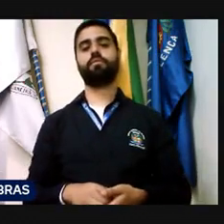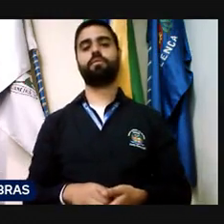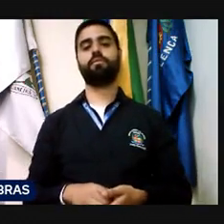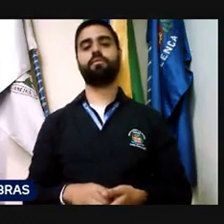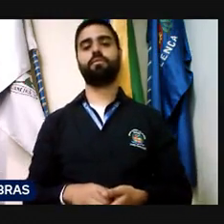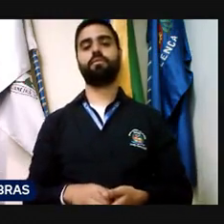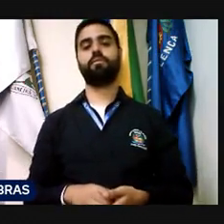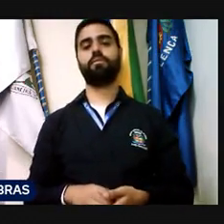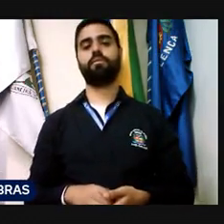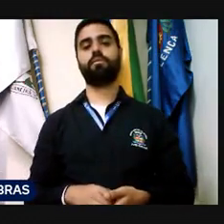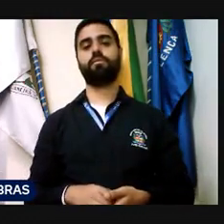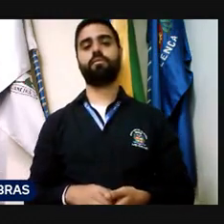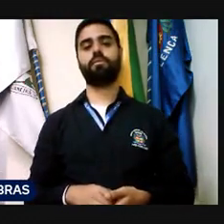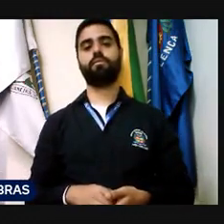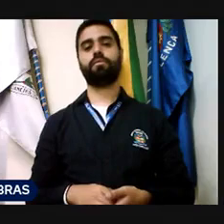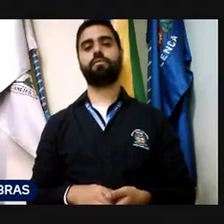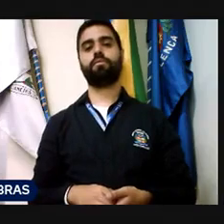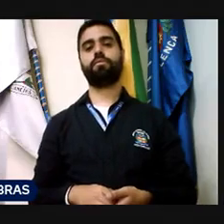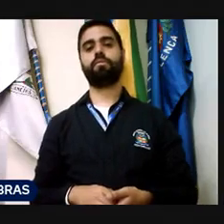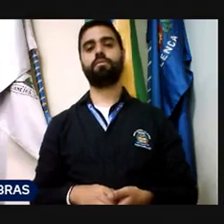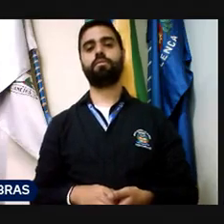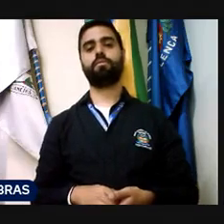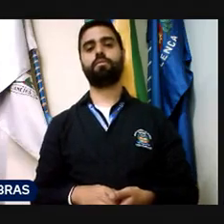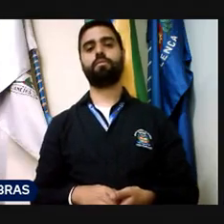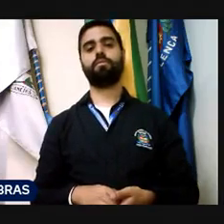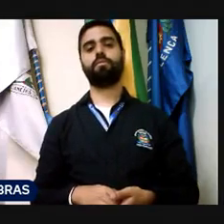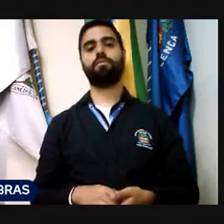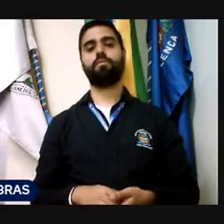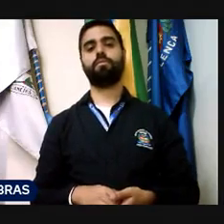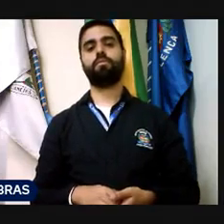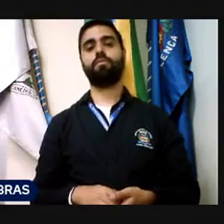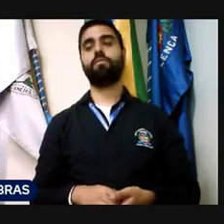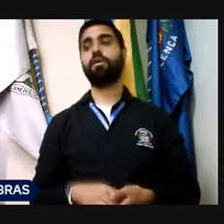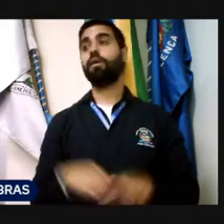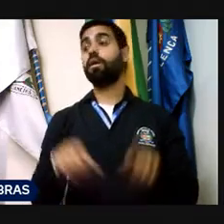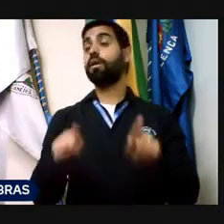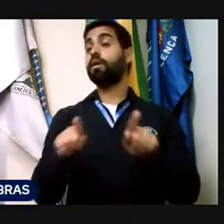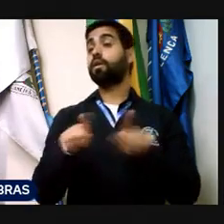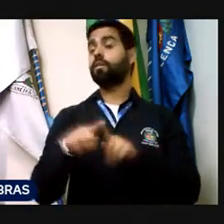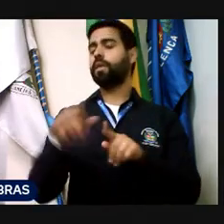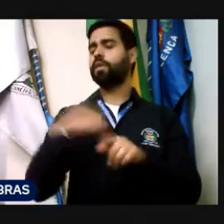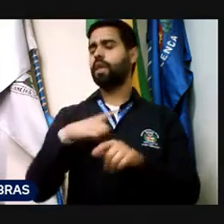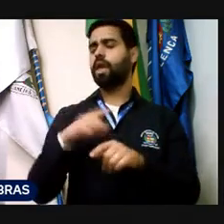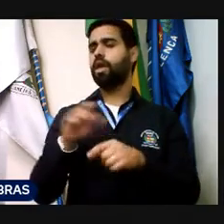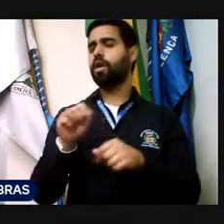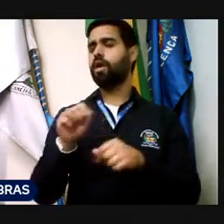Com pedidos, faço também uma indicação.